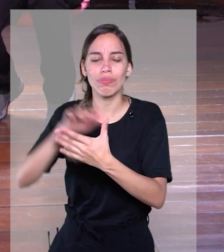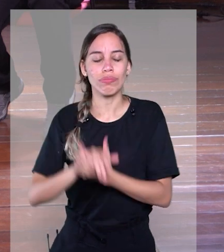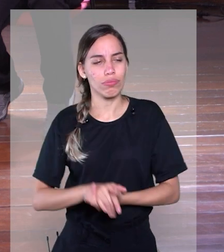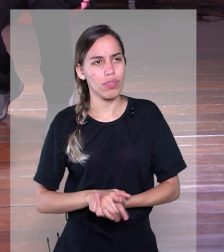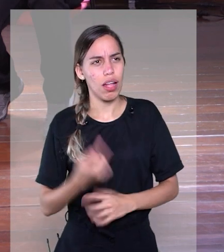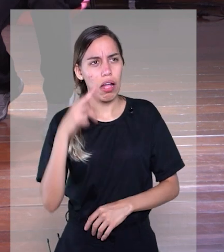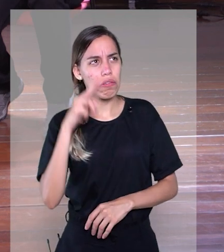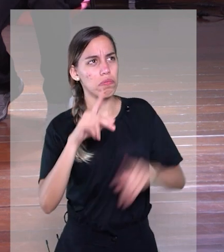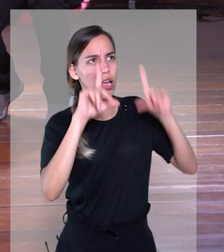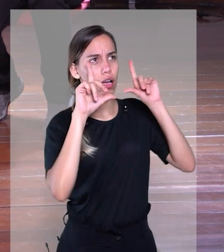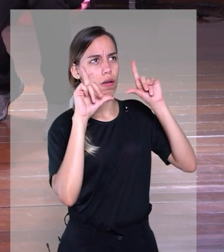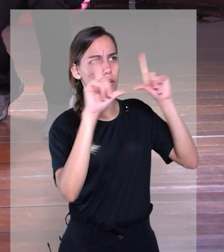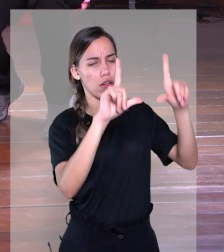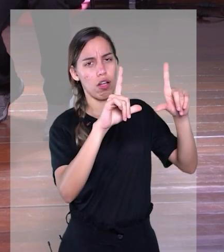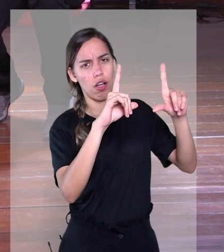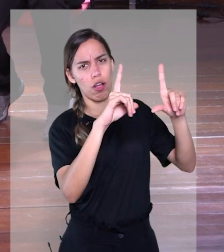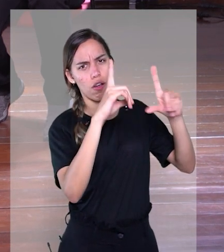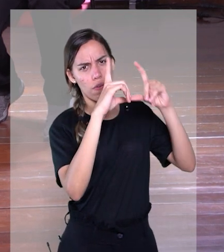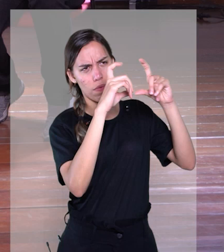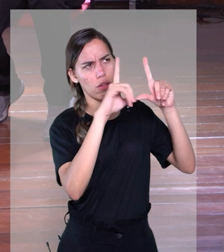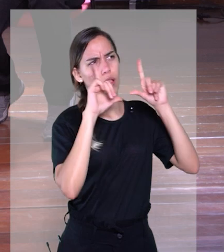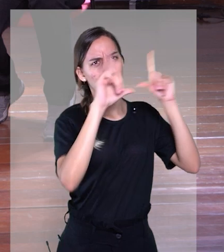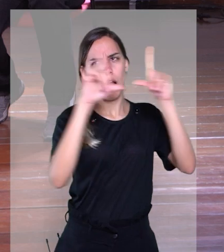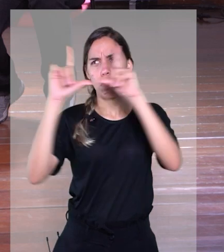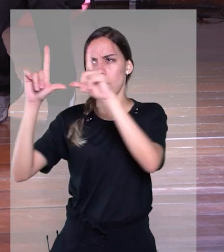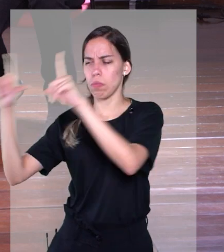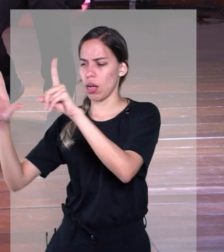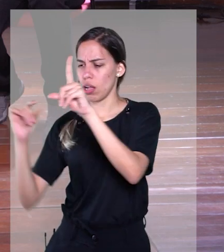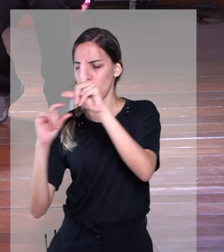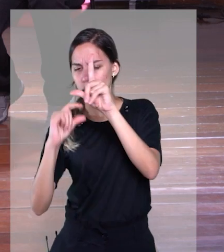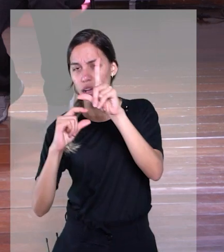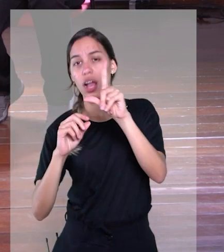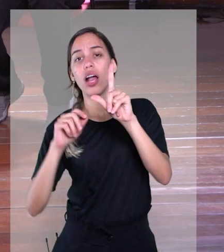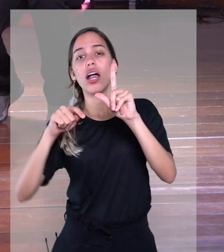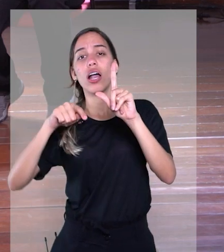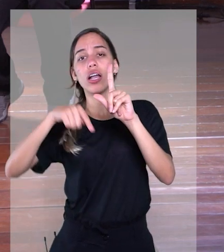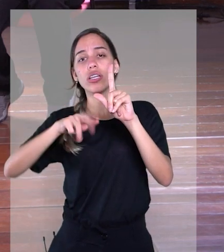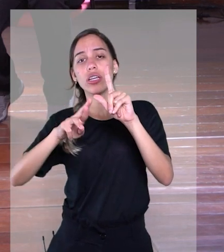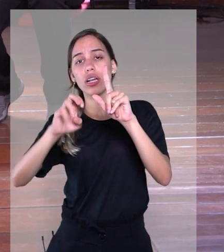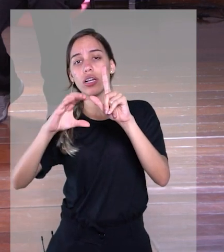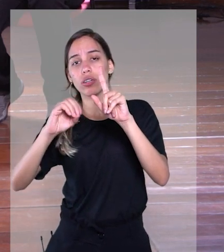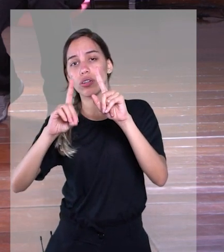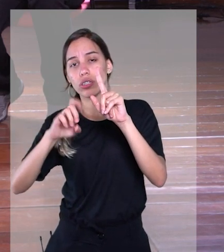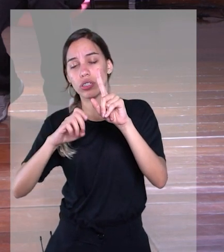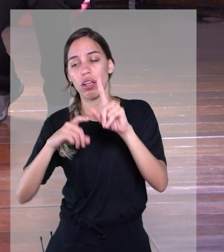Bem ampliadas, com os poemas nos códigos QR recitados por vários queridos.